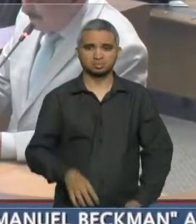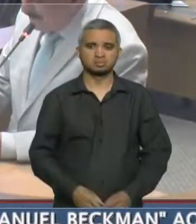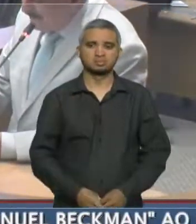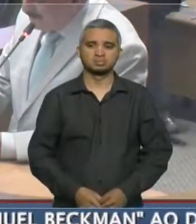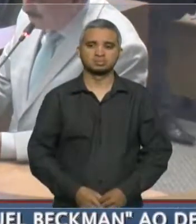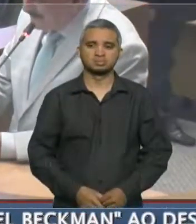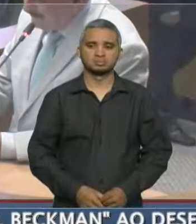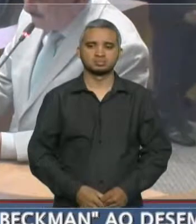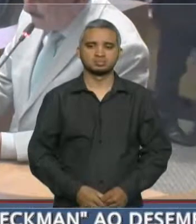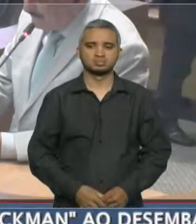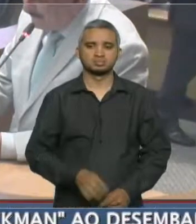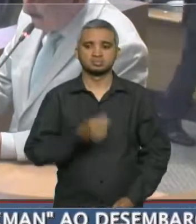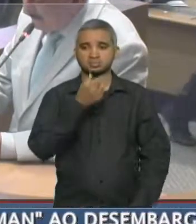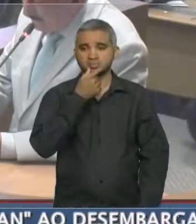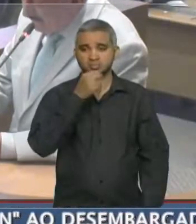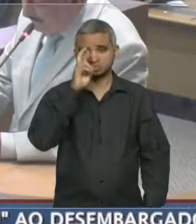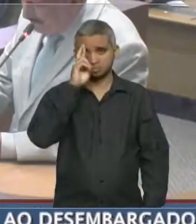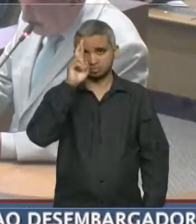Senhor Gustavo Lima,